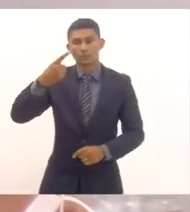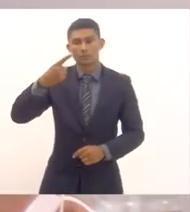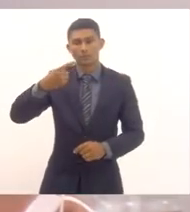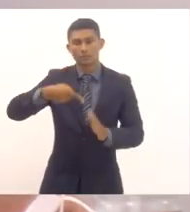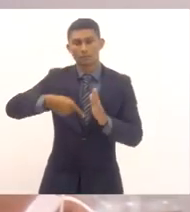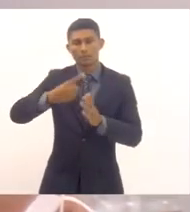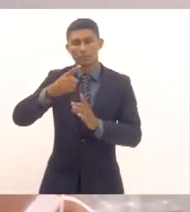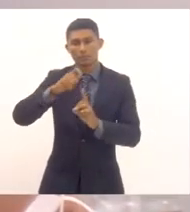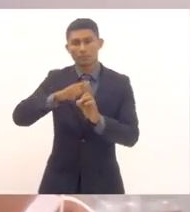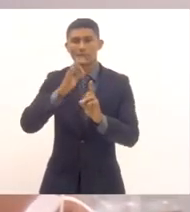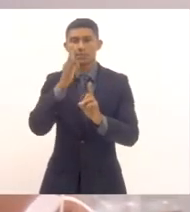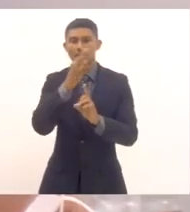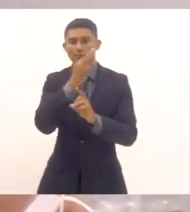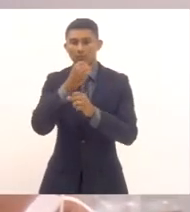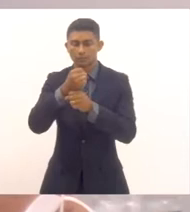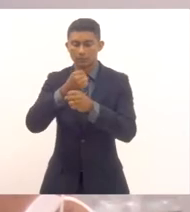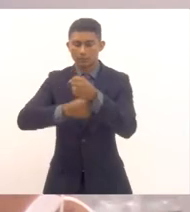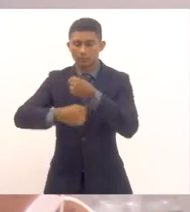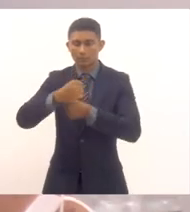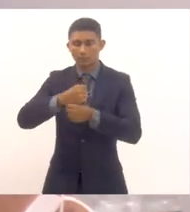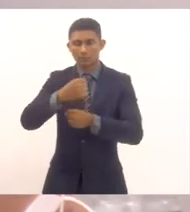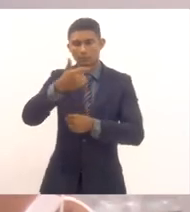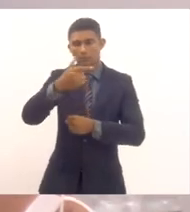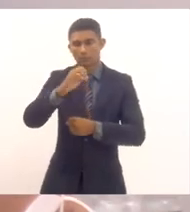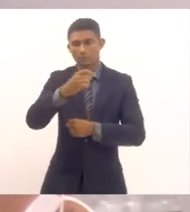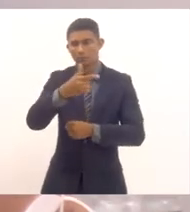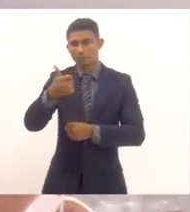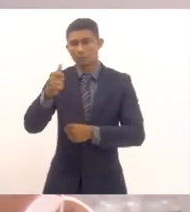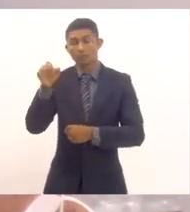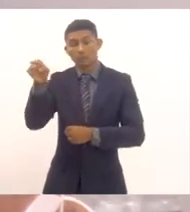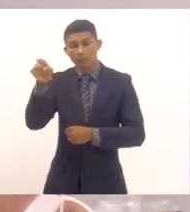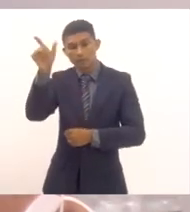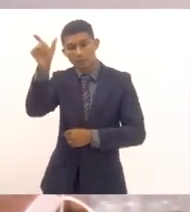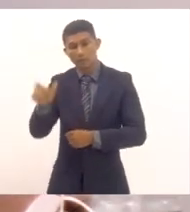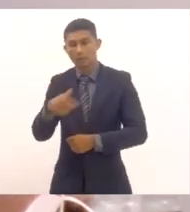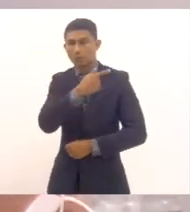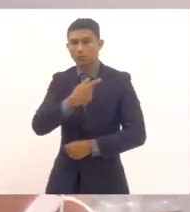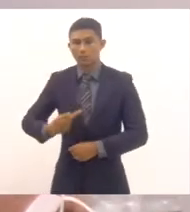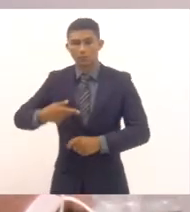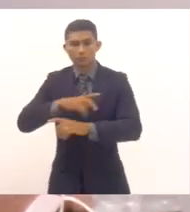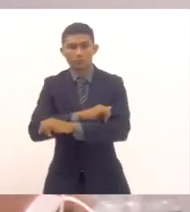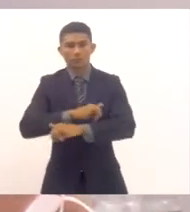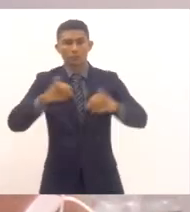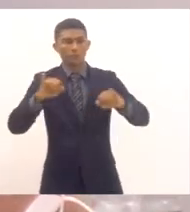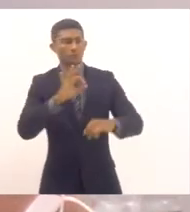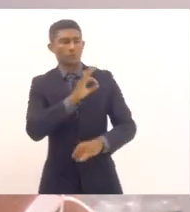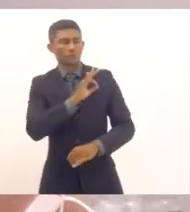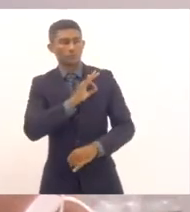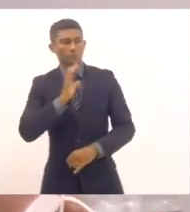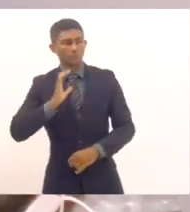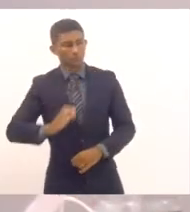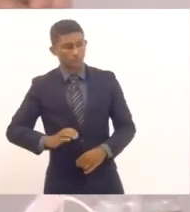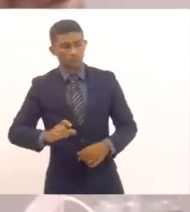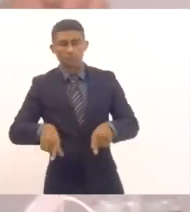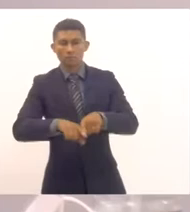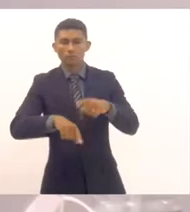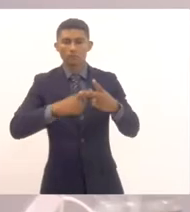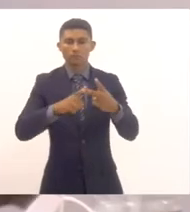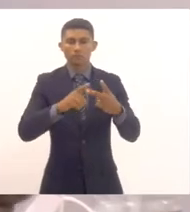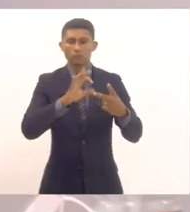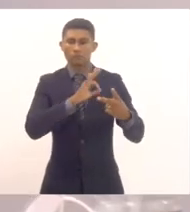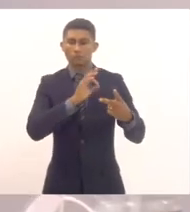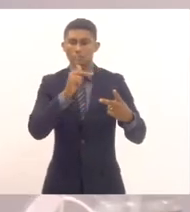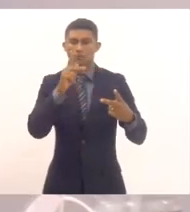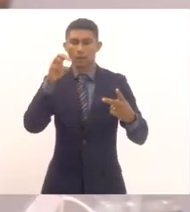2021 o governo atual do Castro a não ser uma força-tarefa por isso eu tive polícia militar para